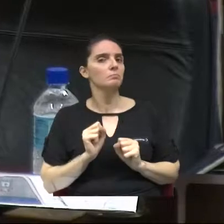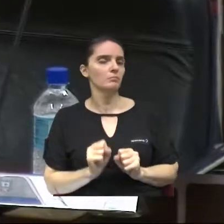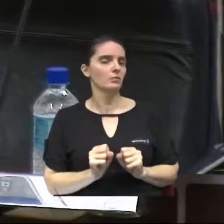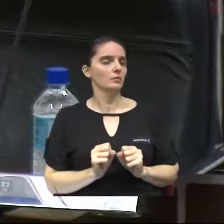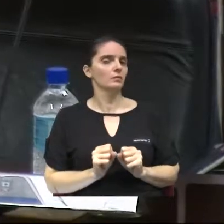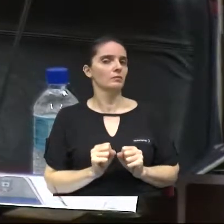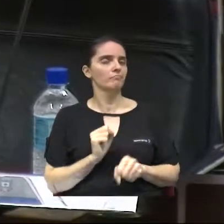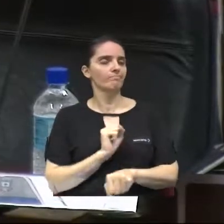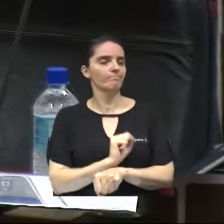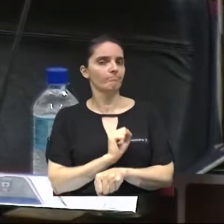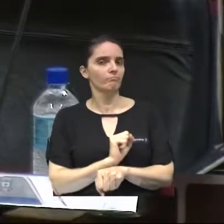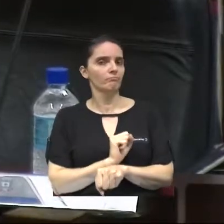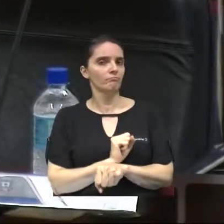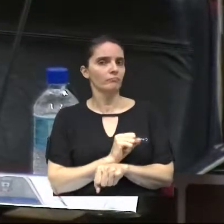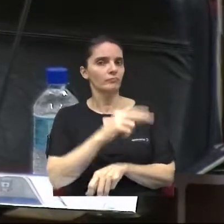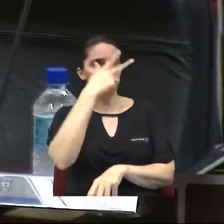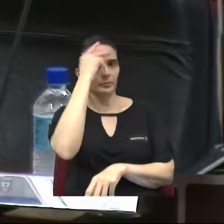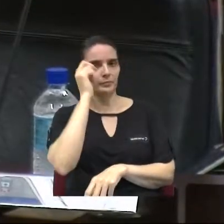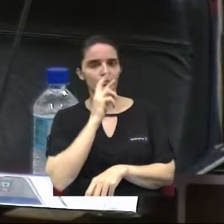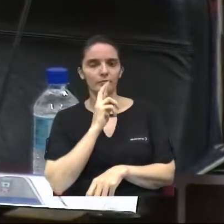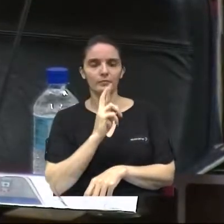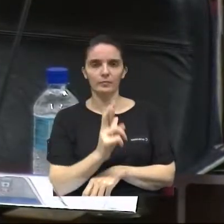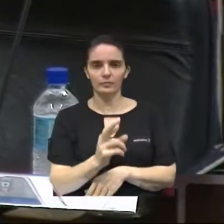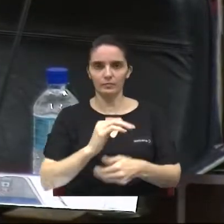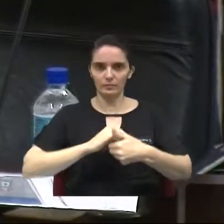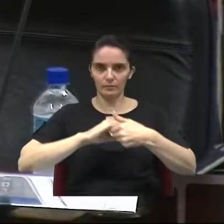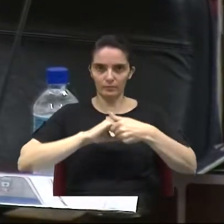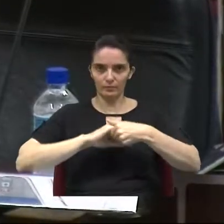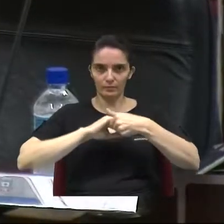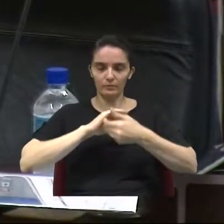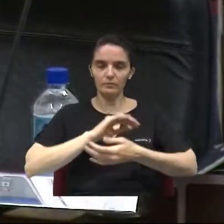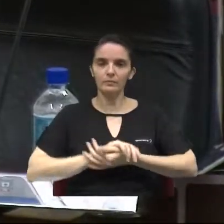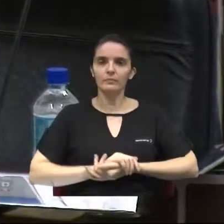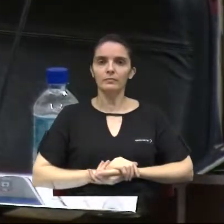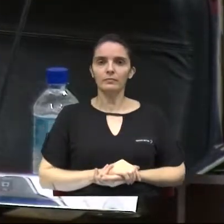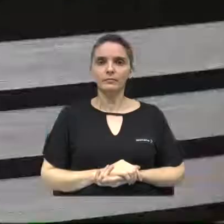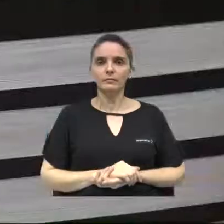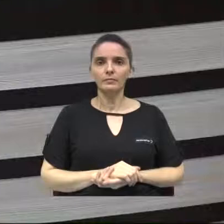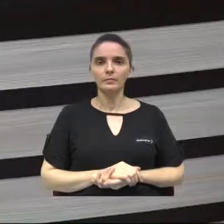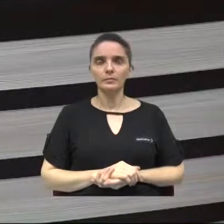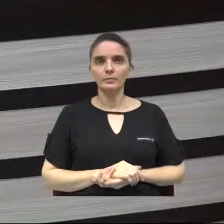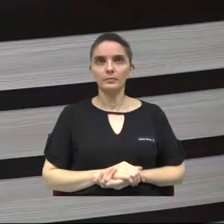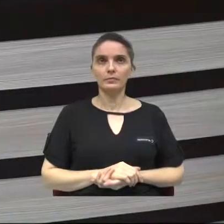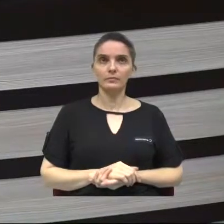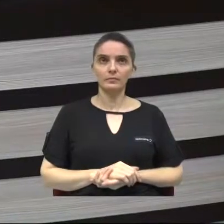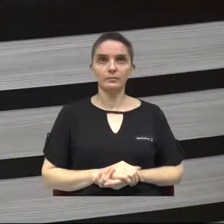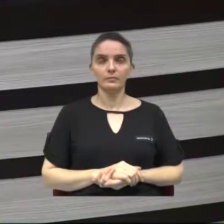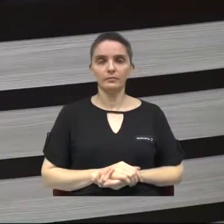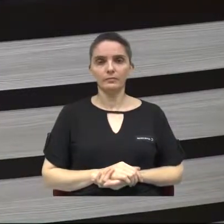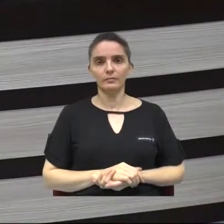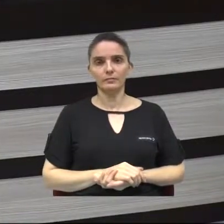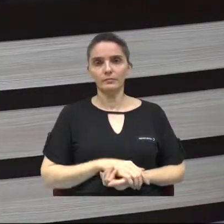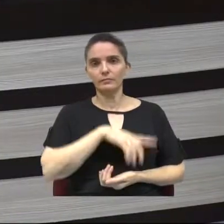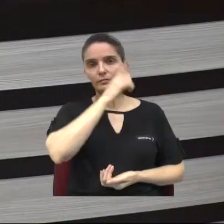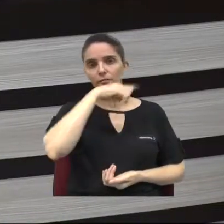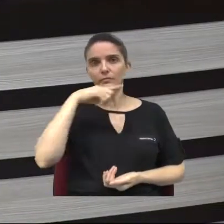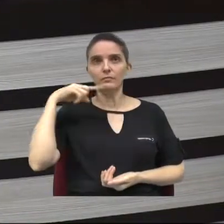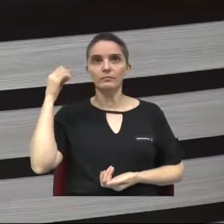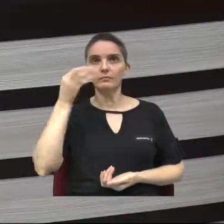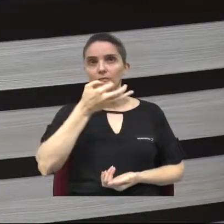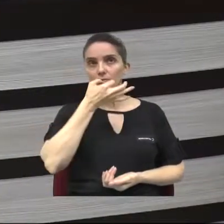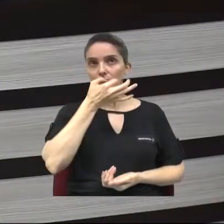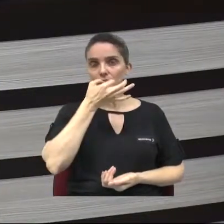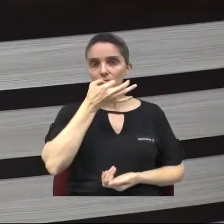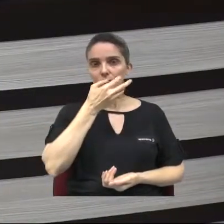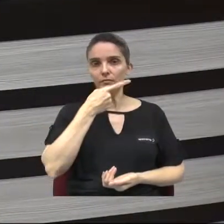a resposta do seu requerimento. Vereadora, parabéns. Eu desejo discutir rapidamente. Eu acho que a gente está